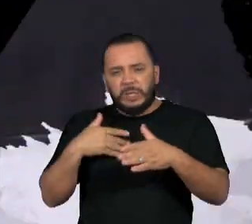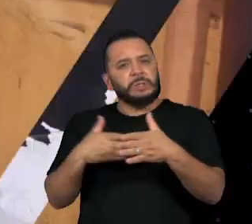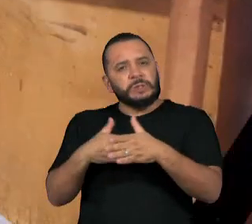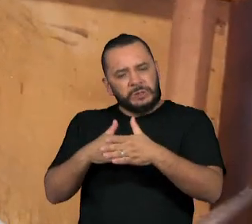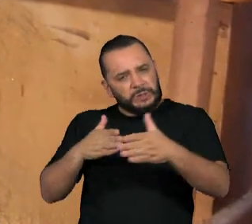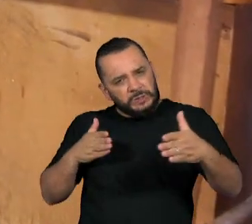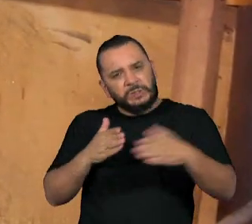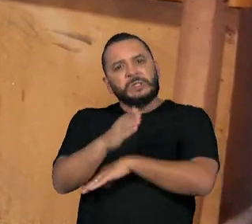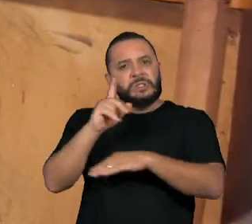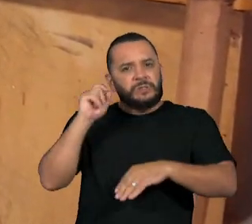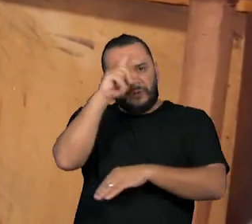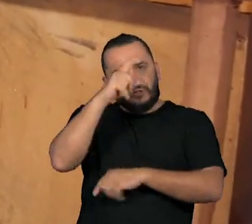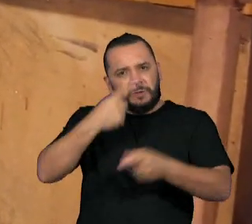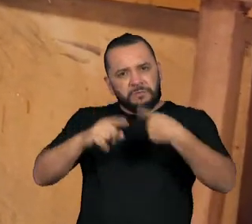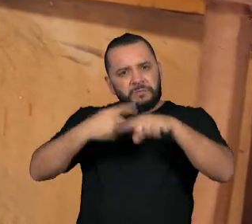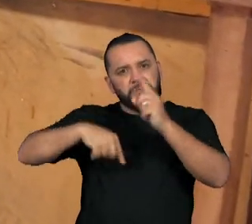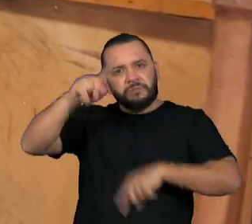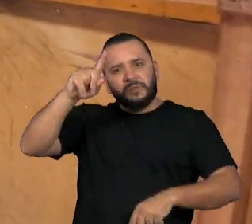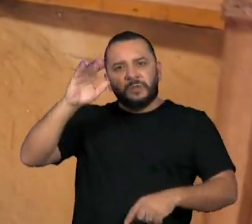sonho.